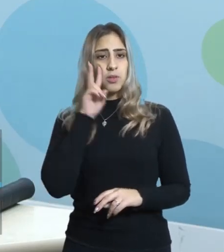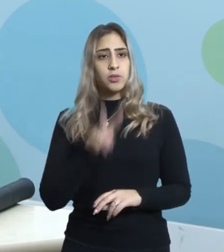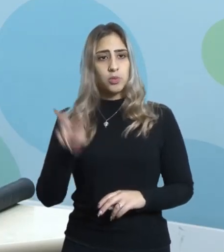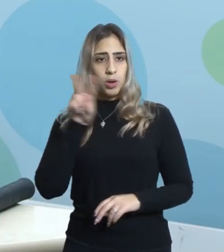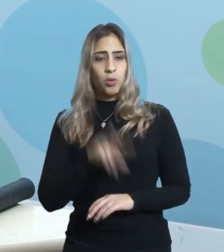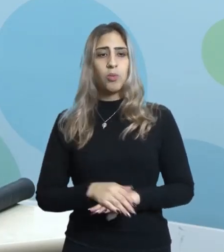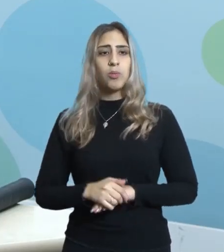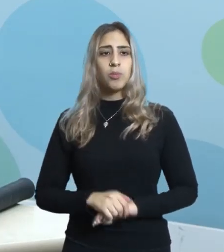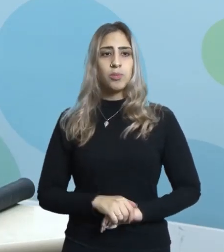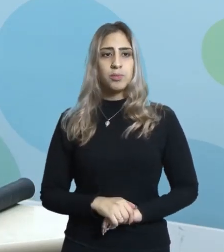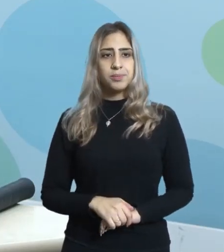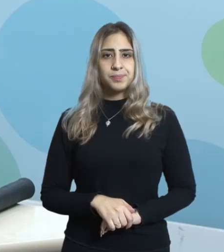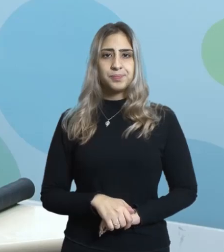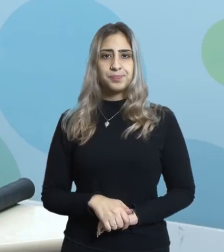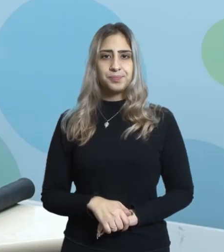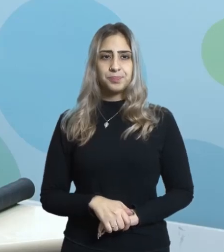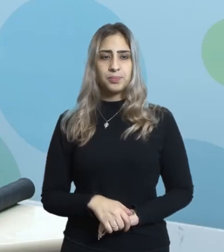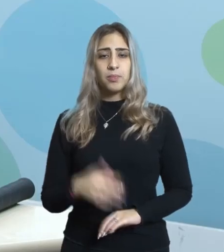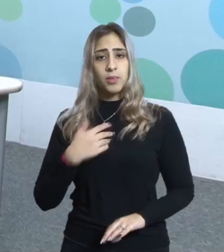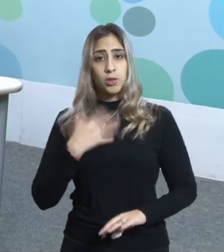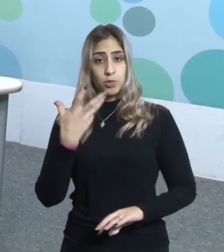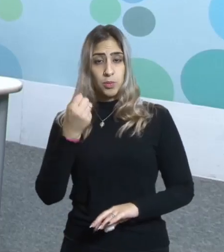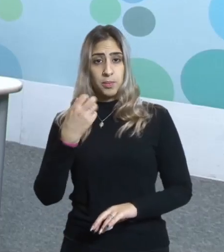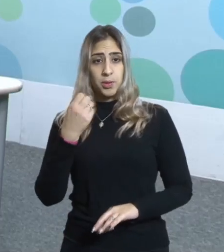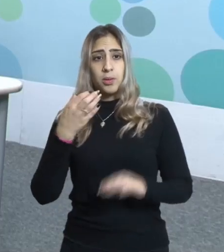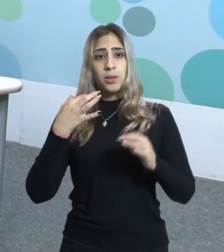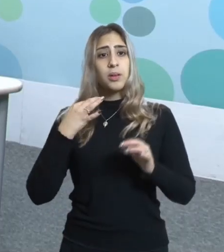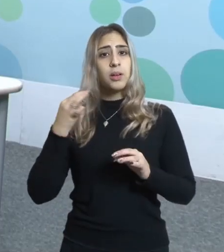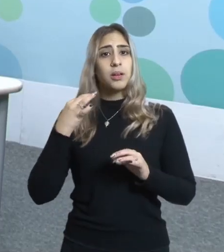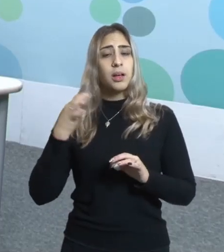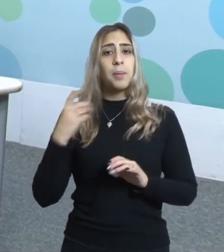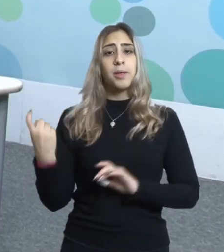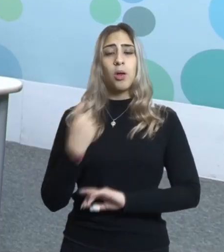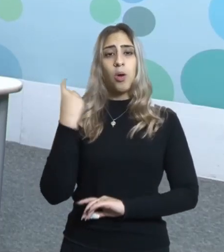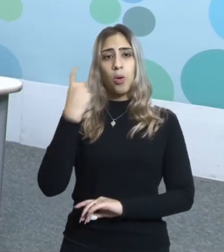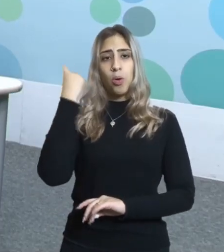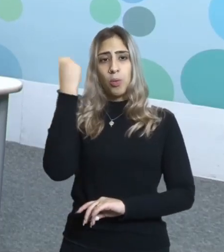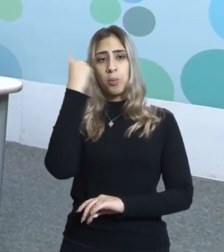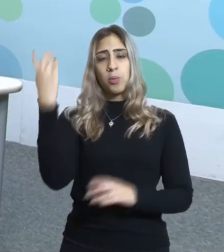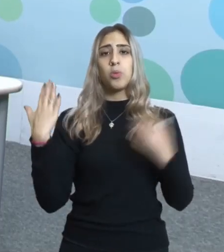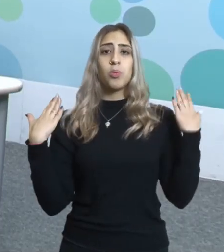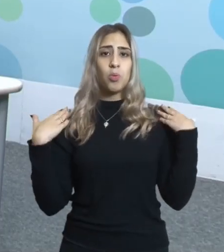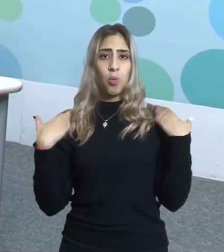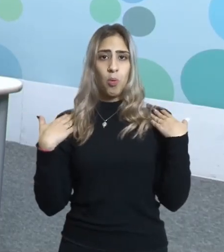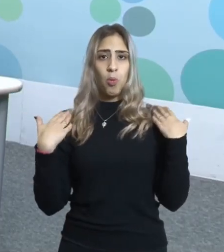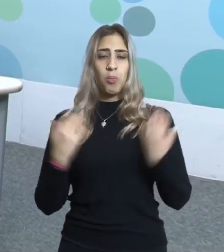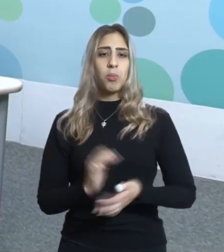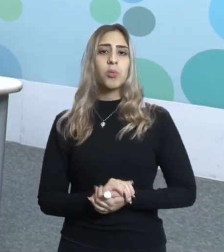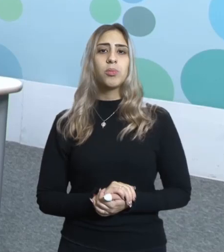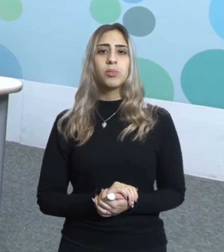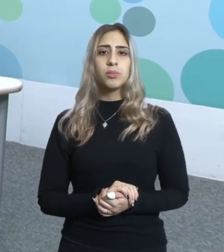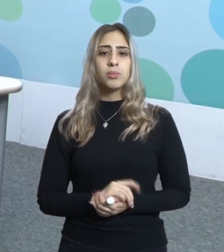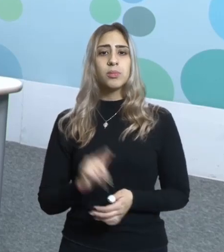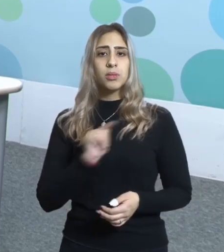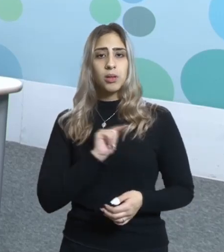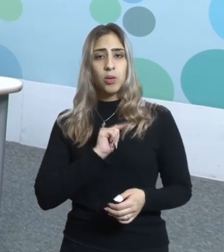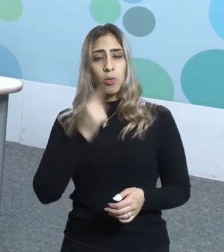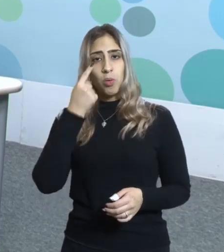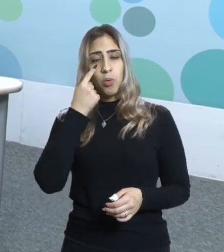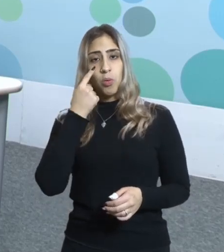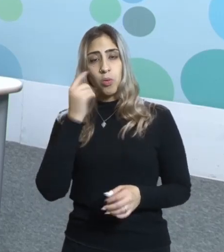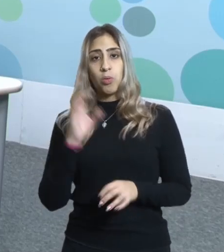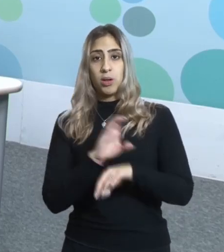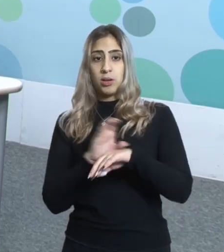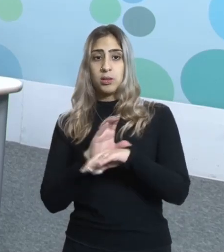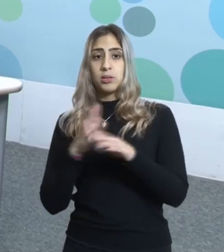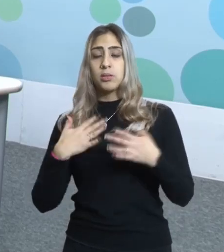Eu sou branca, de cabelos na altura dos ombros, tenho olhos castanhos e estou